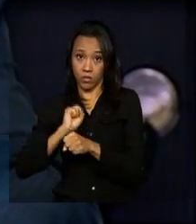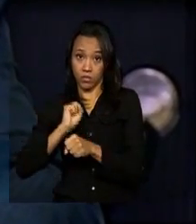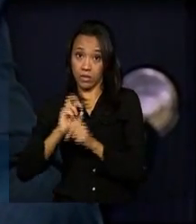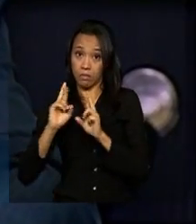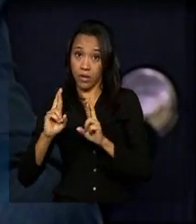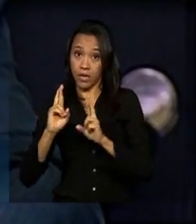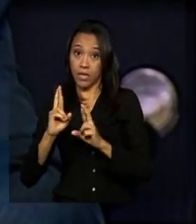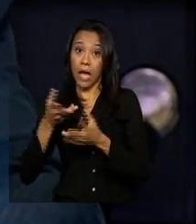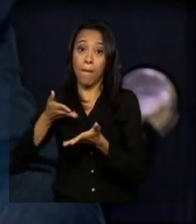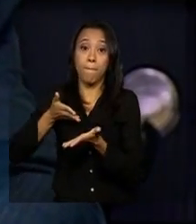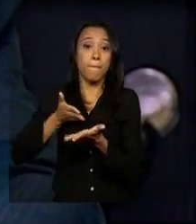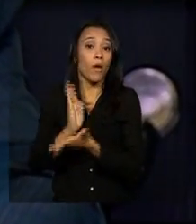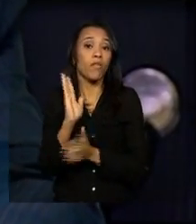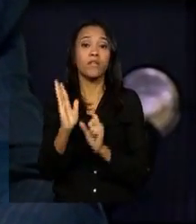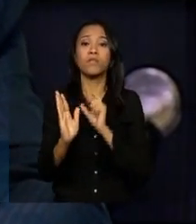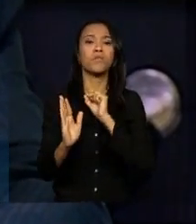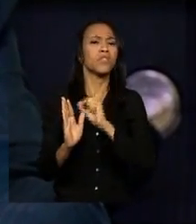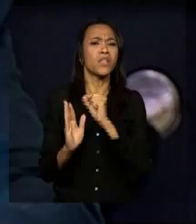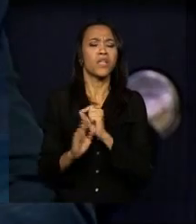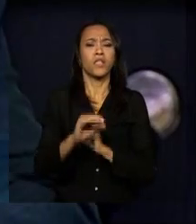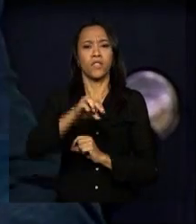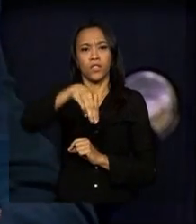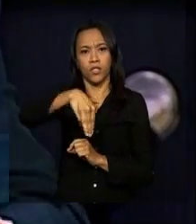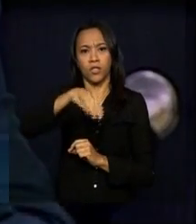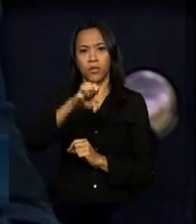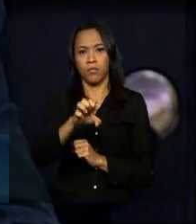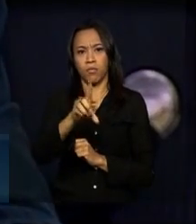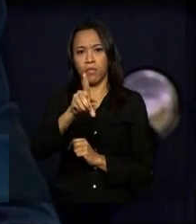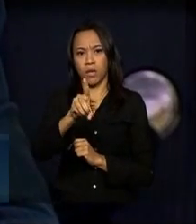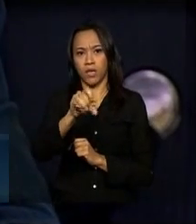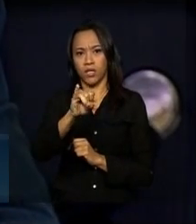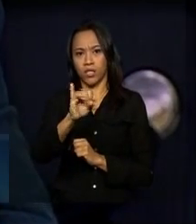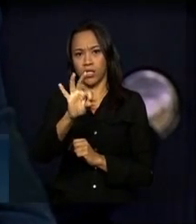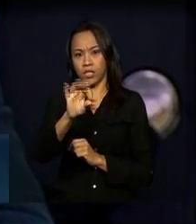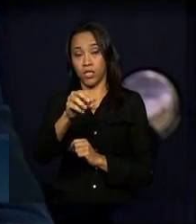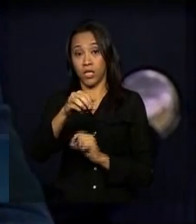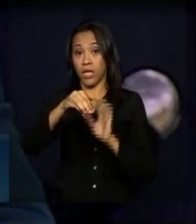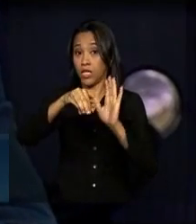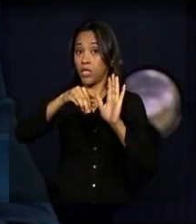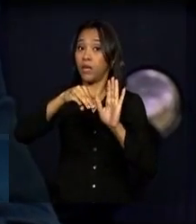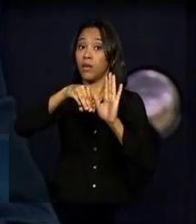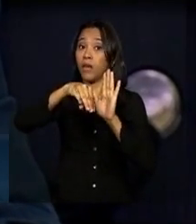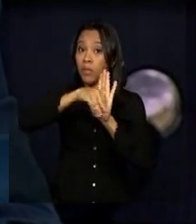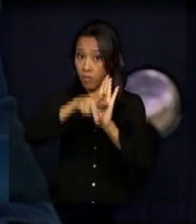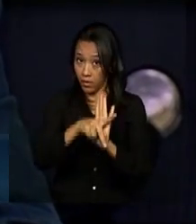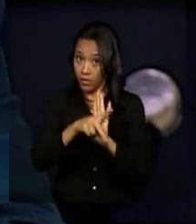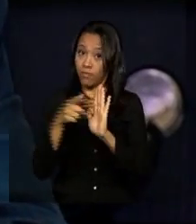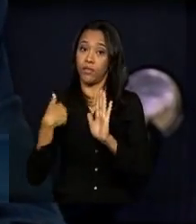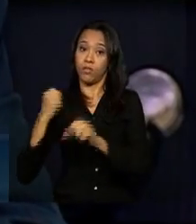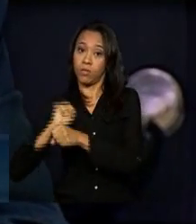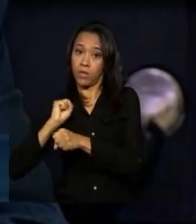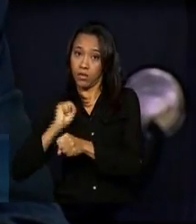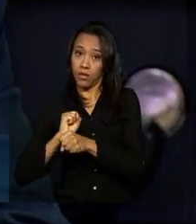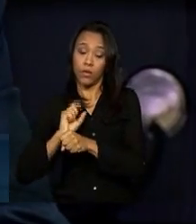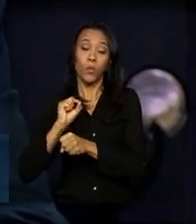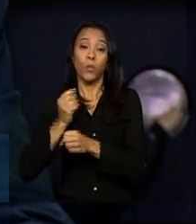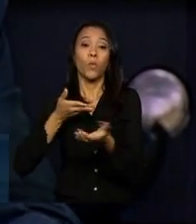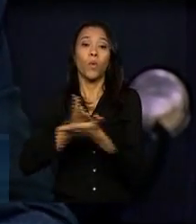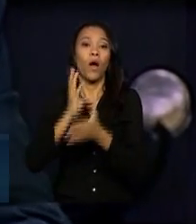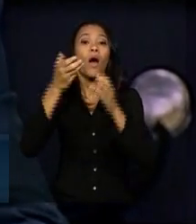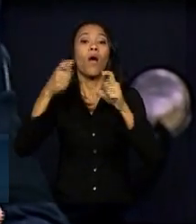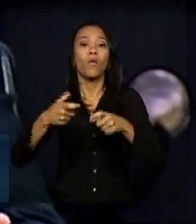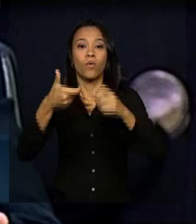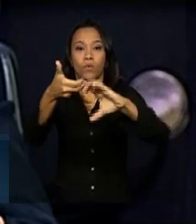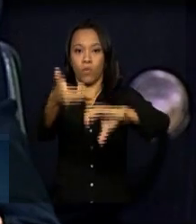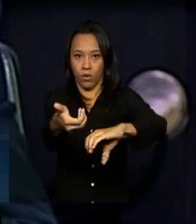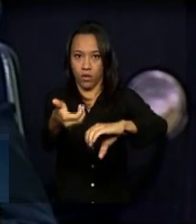medidas que estão propostas pelo governo federal no Congresso então nós entendemos que eh mesmo que